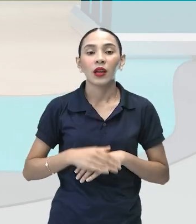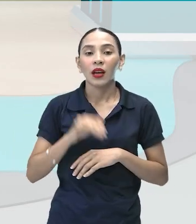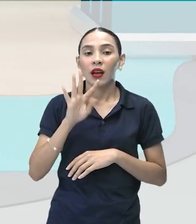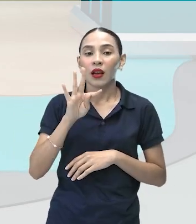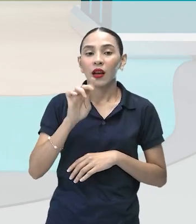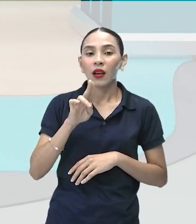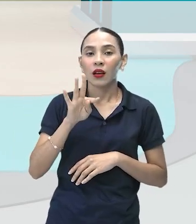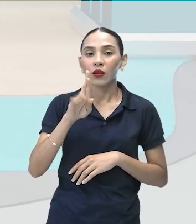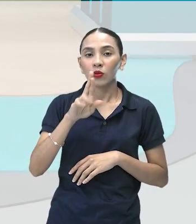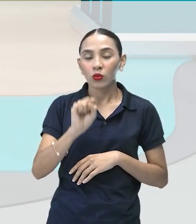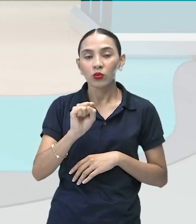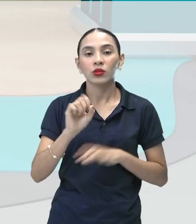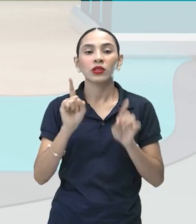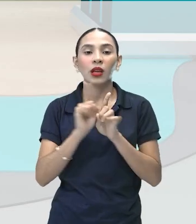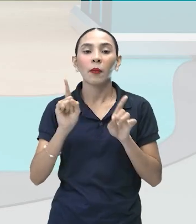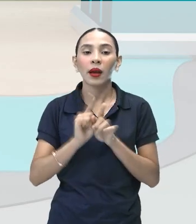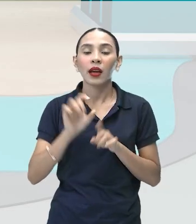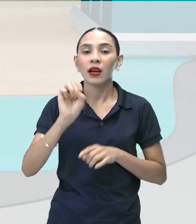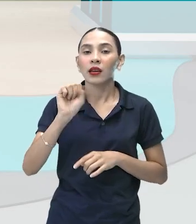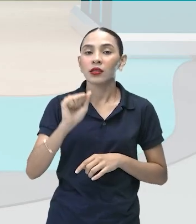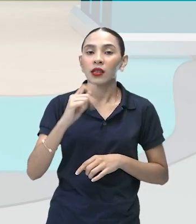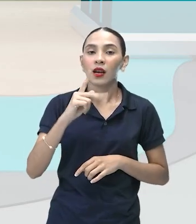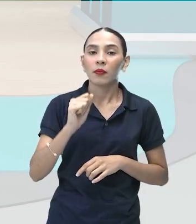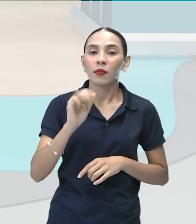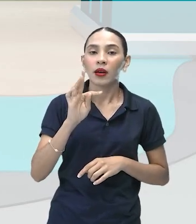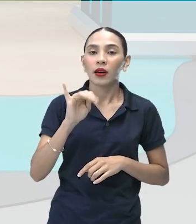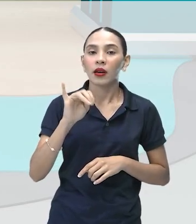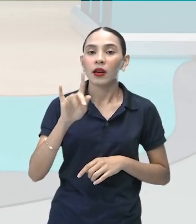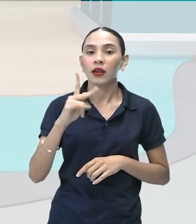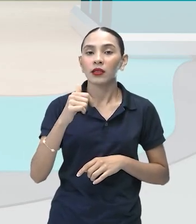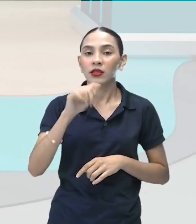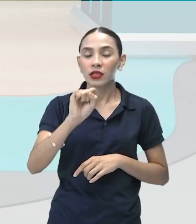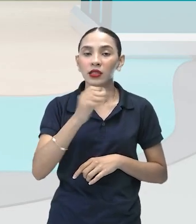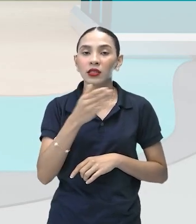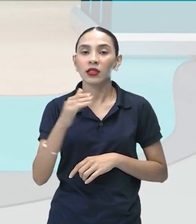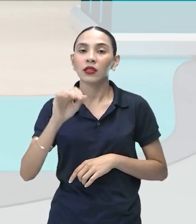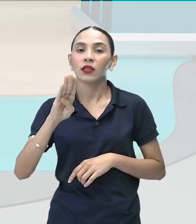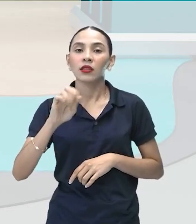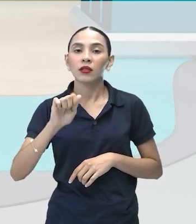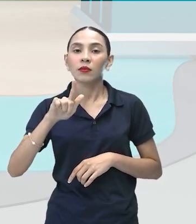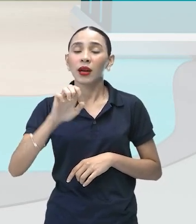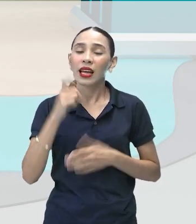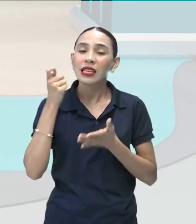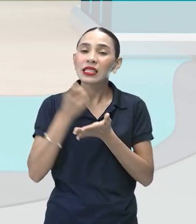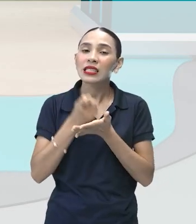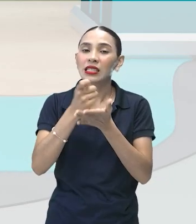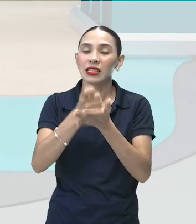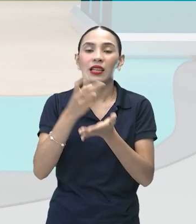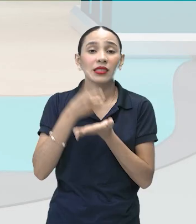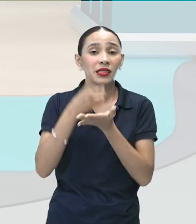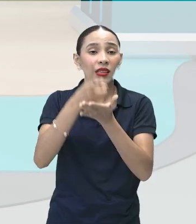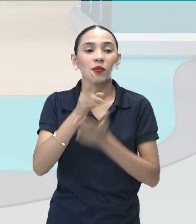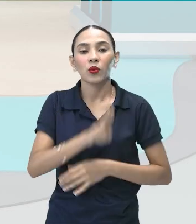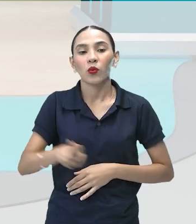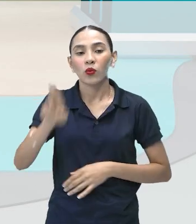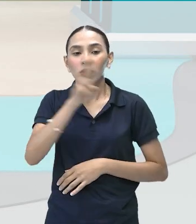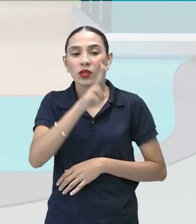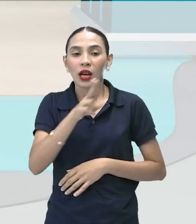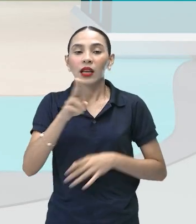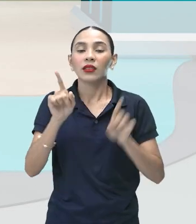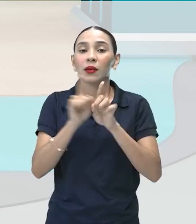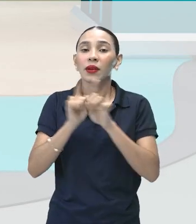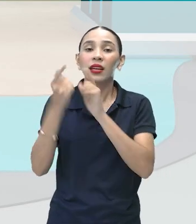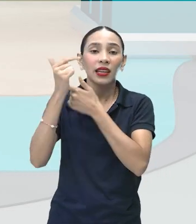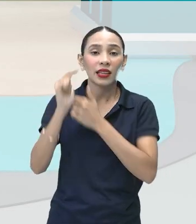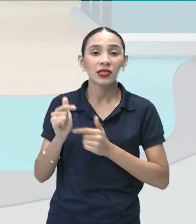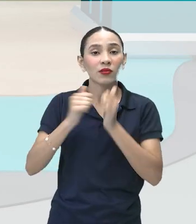tutus e sapatilhas de balé, são frequentemente usados, reforçando a estética refinada e a tradição